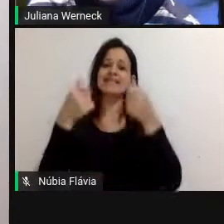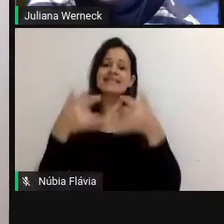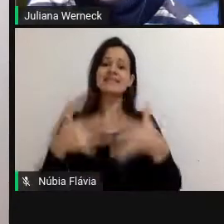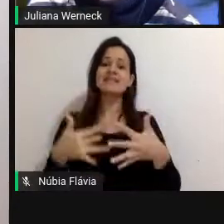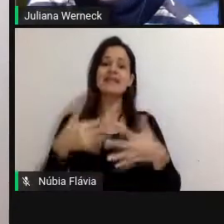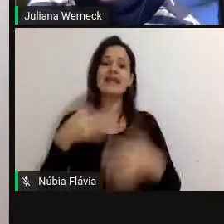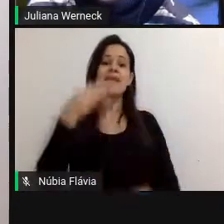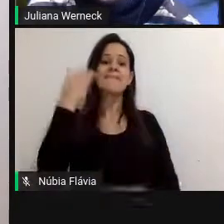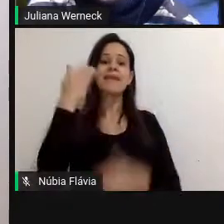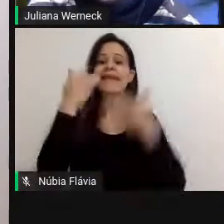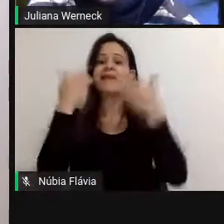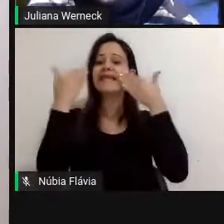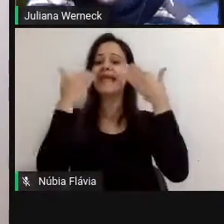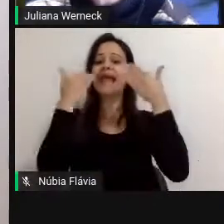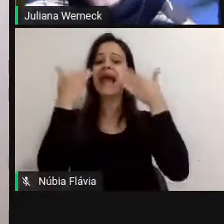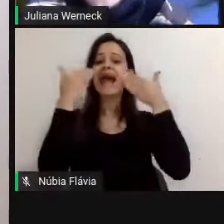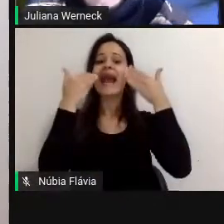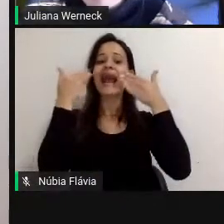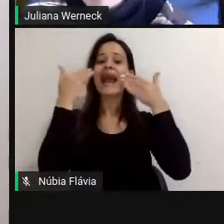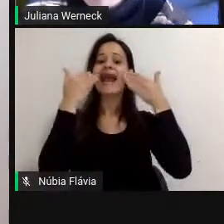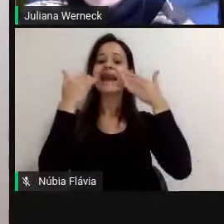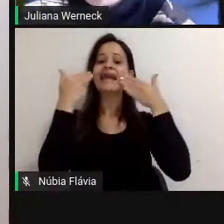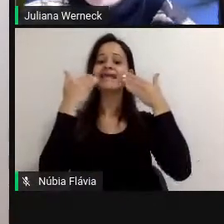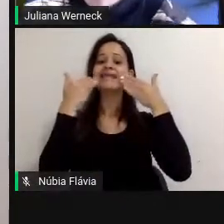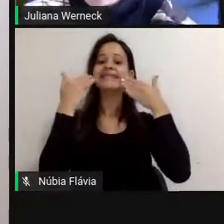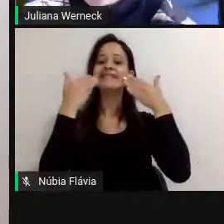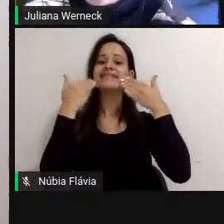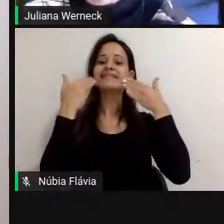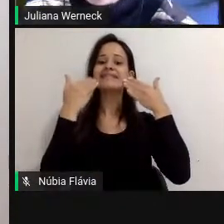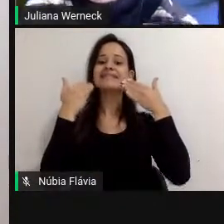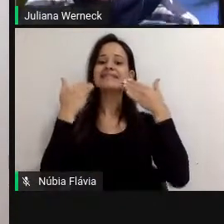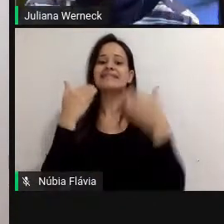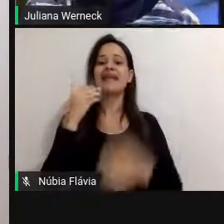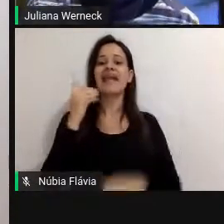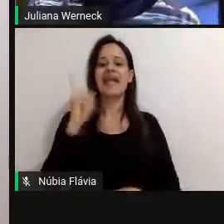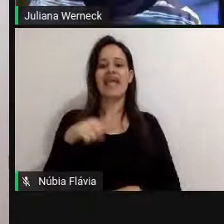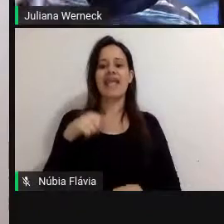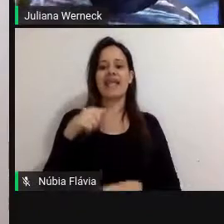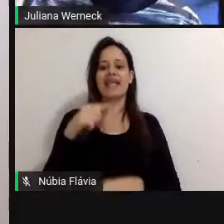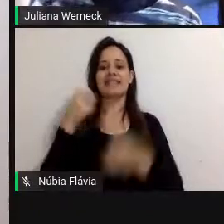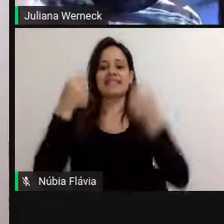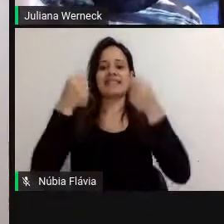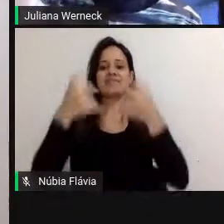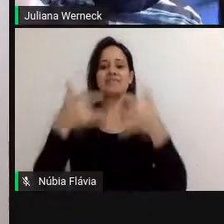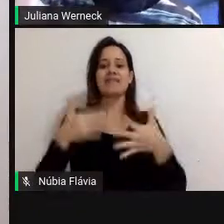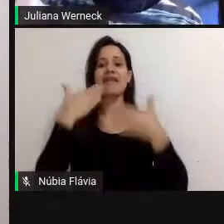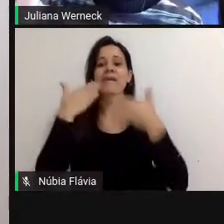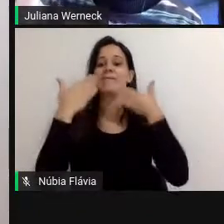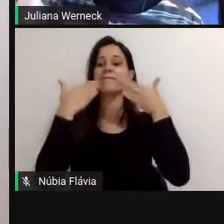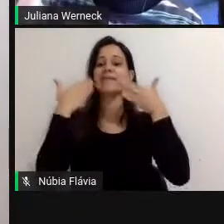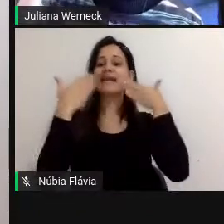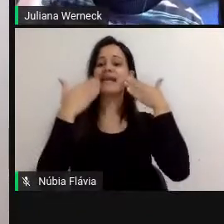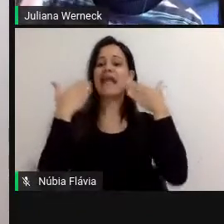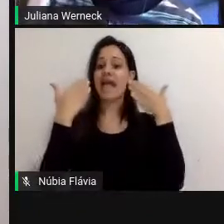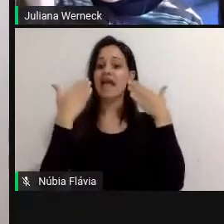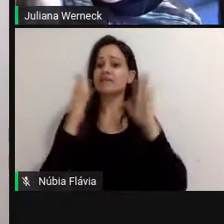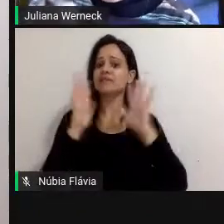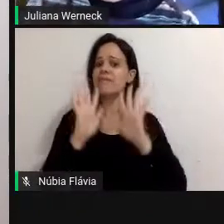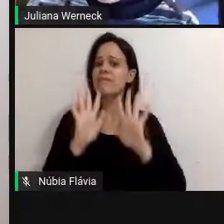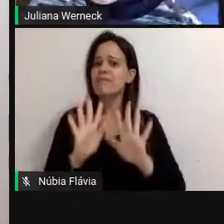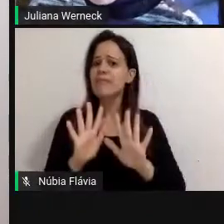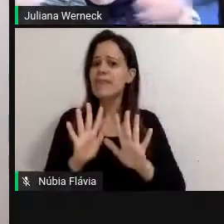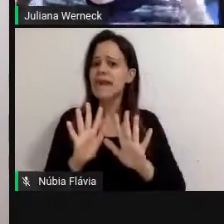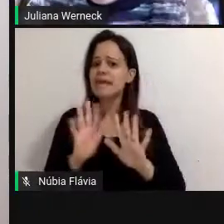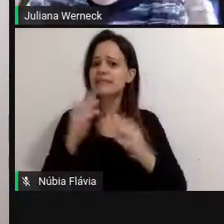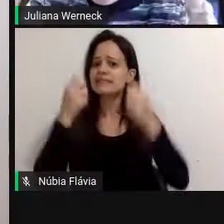maquiagem. E é quase um não tutorial de maquiagem, em que a Dani, ao mesmo tempo que ela